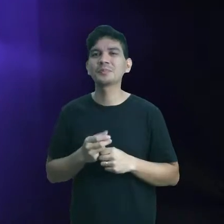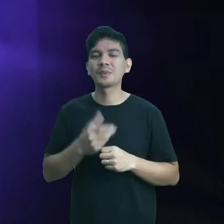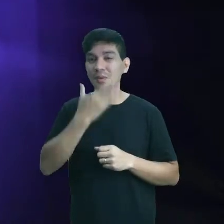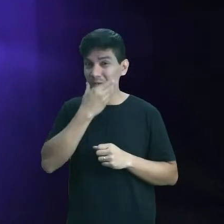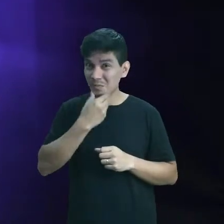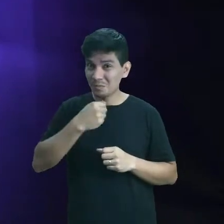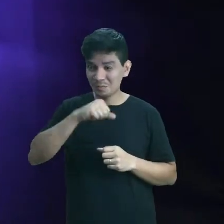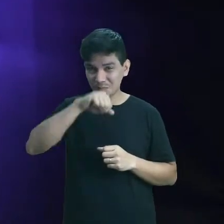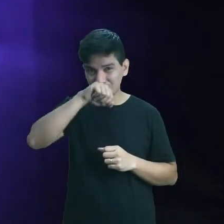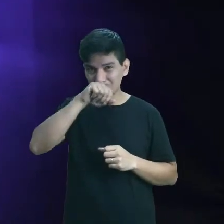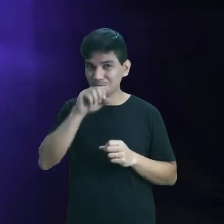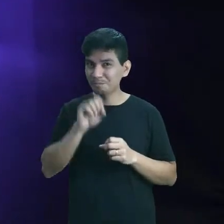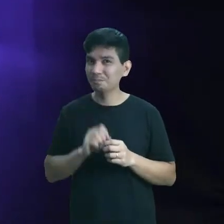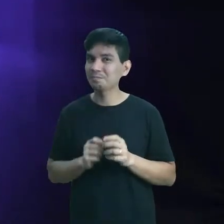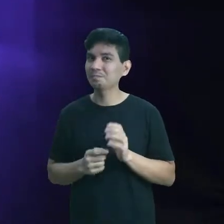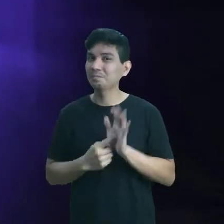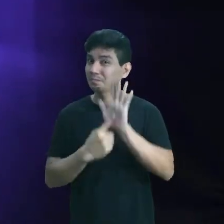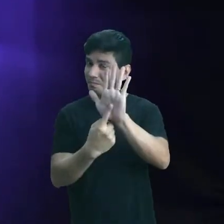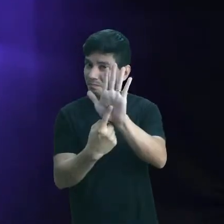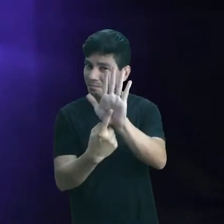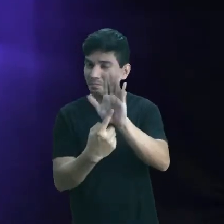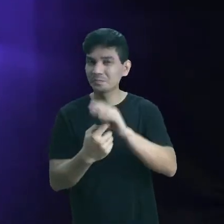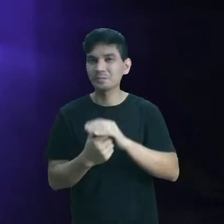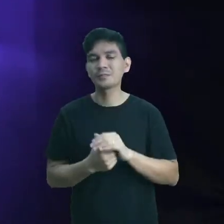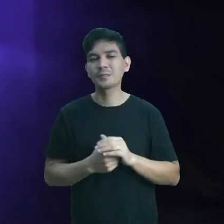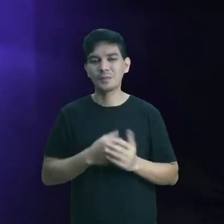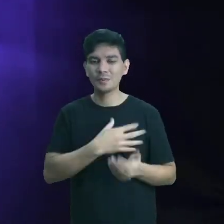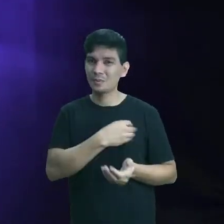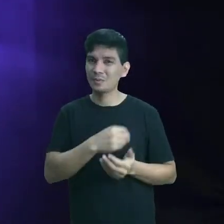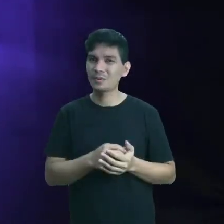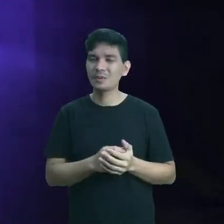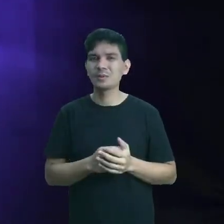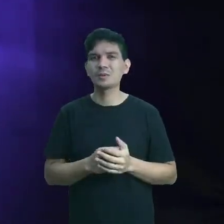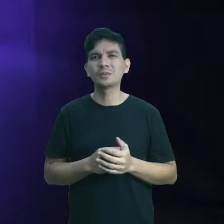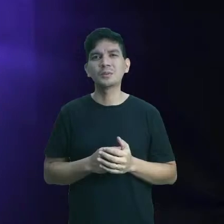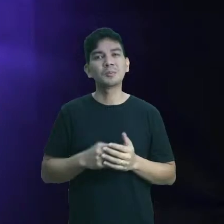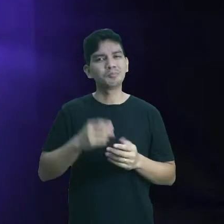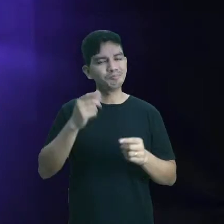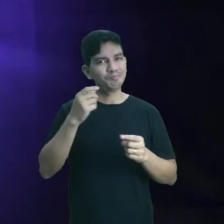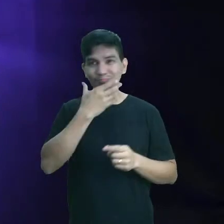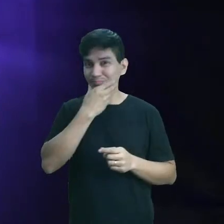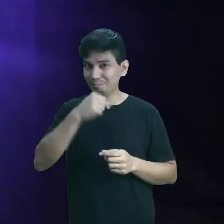criança. Eu acho que se a criança era o diabo, o pai era o quê? O Satã.